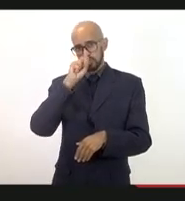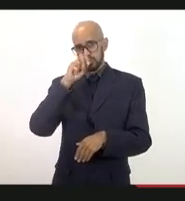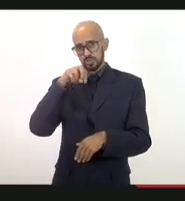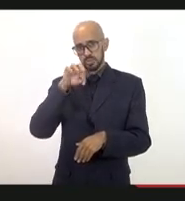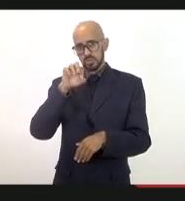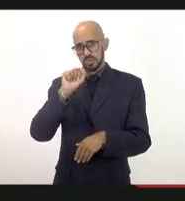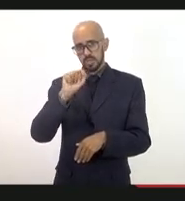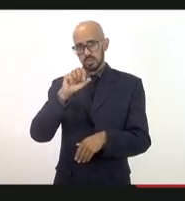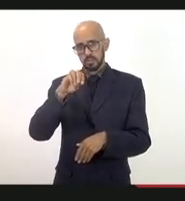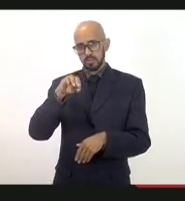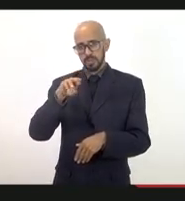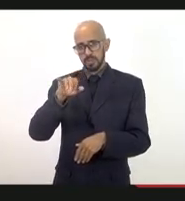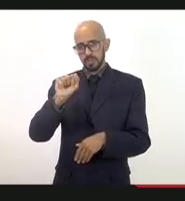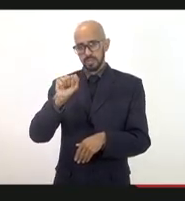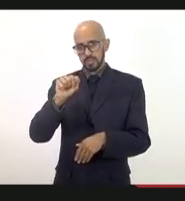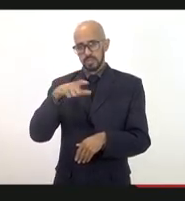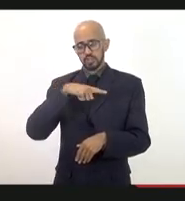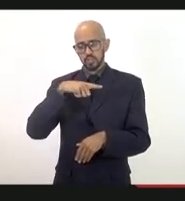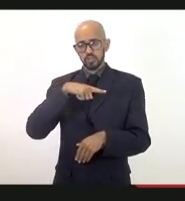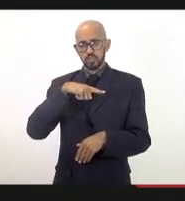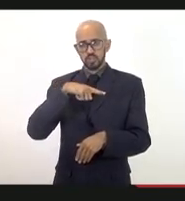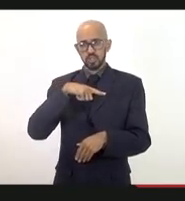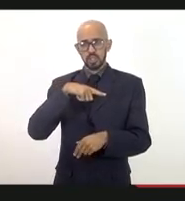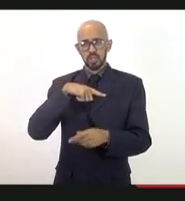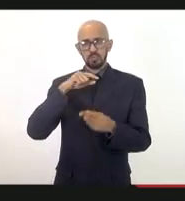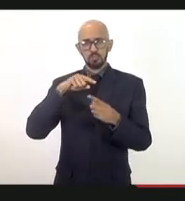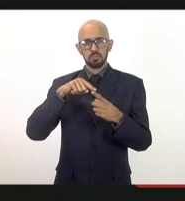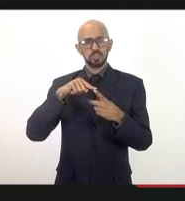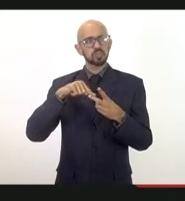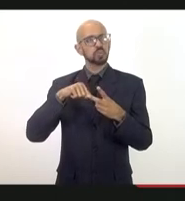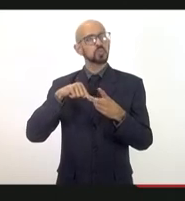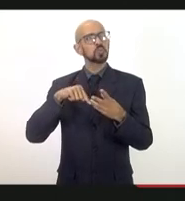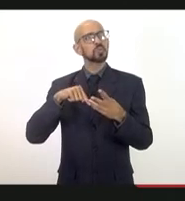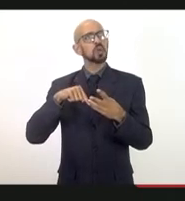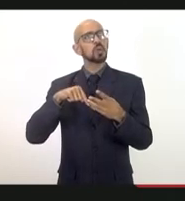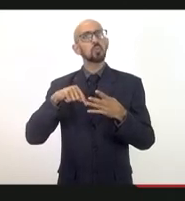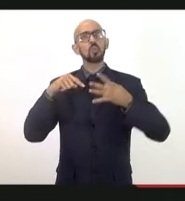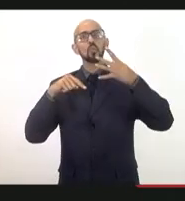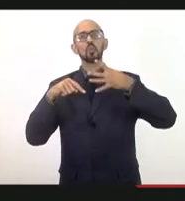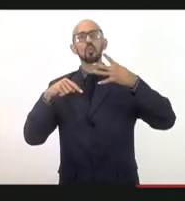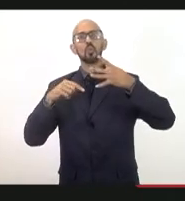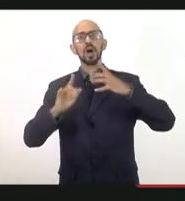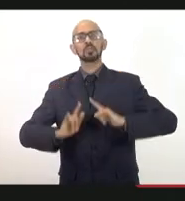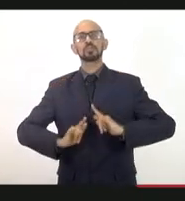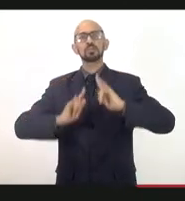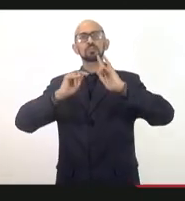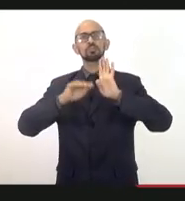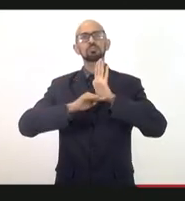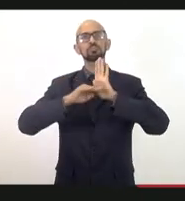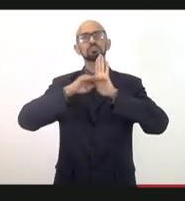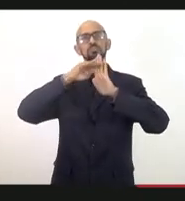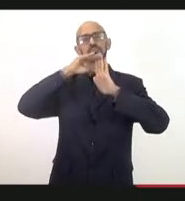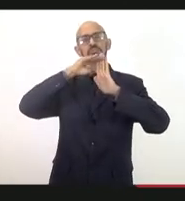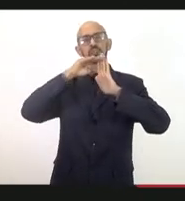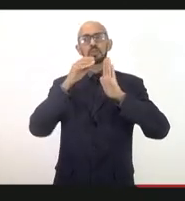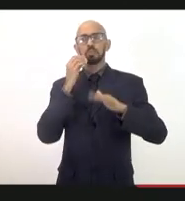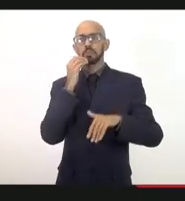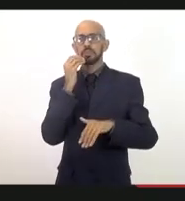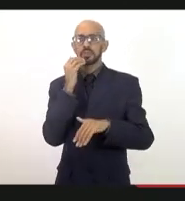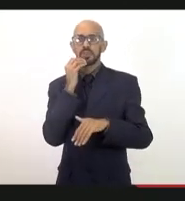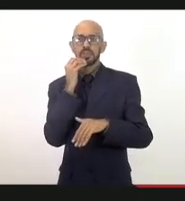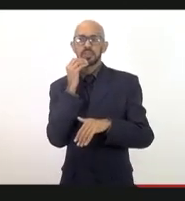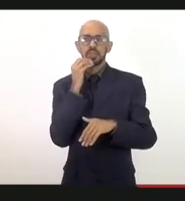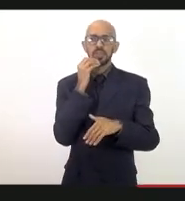nós temos nós temos o segundo, terceiro, quarto, temos quatro andares que poderiam estar